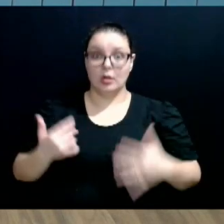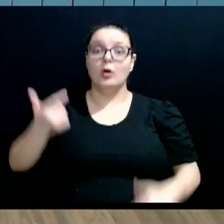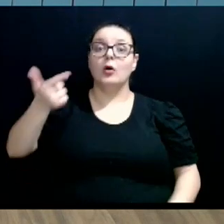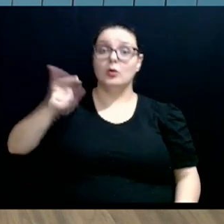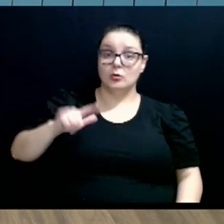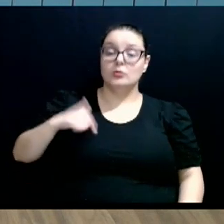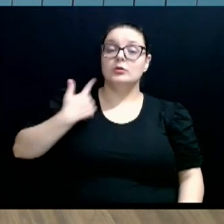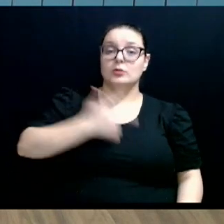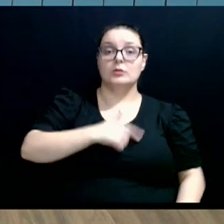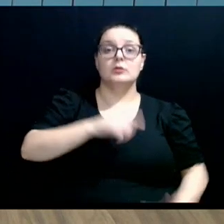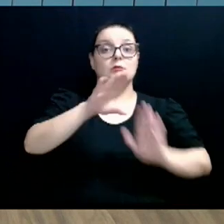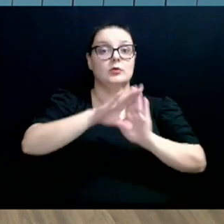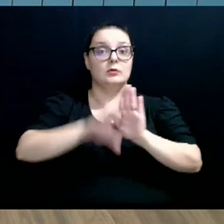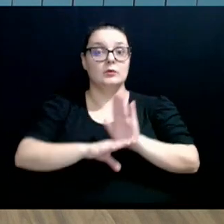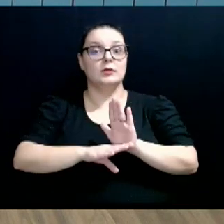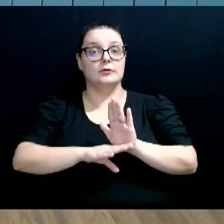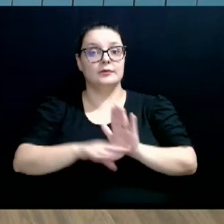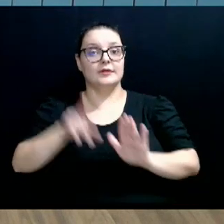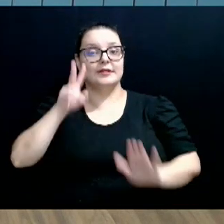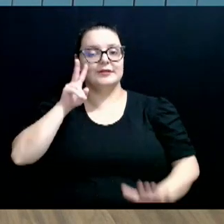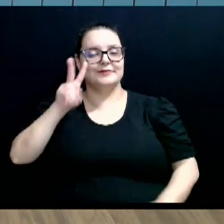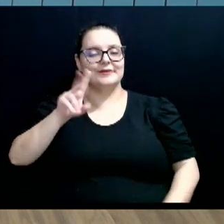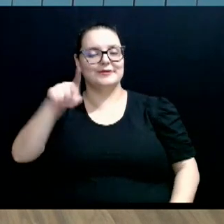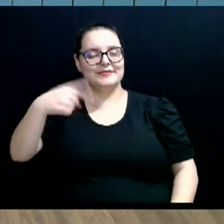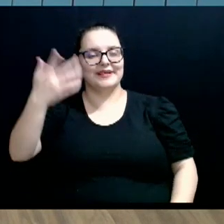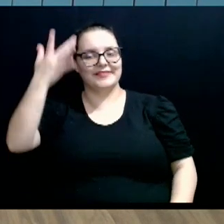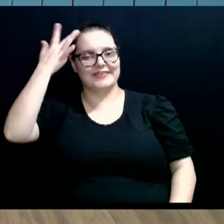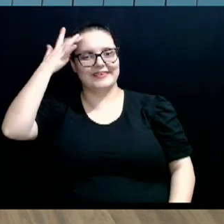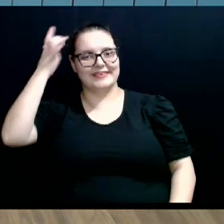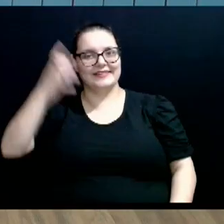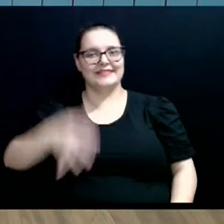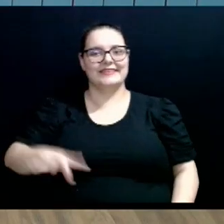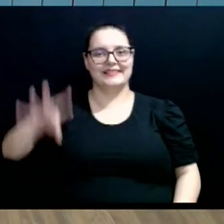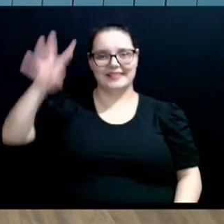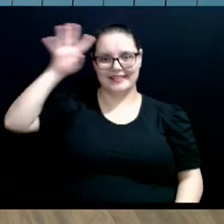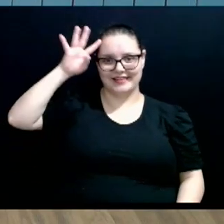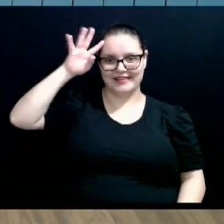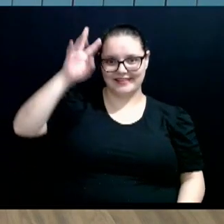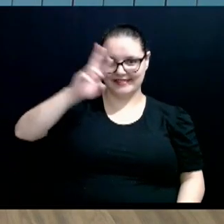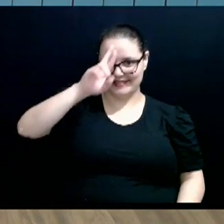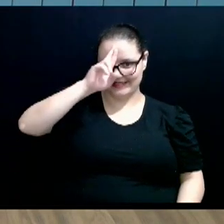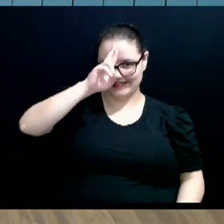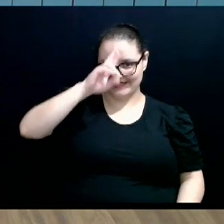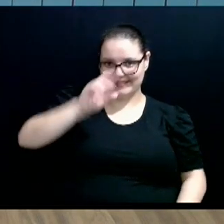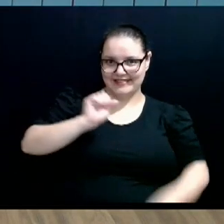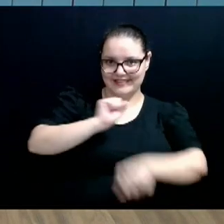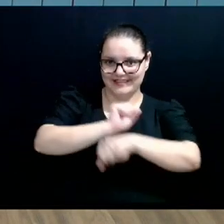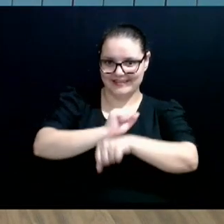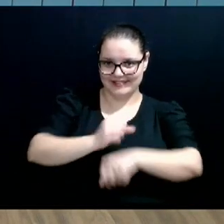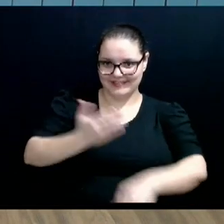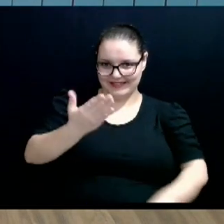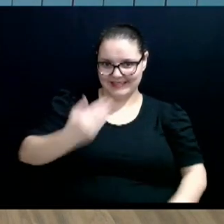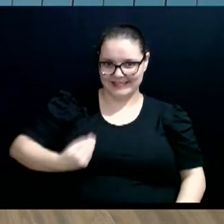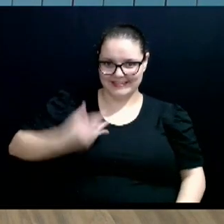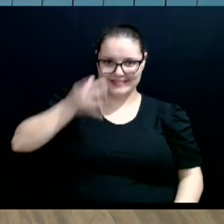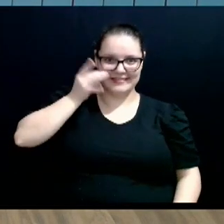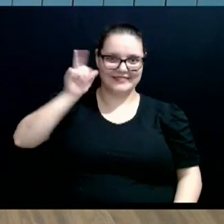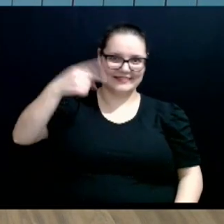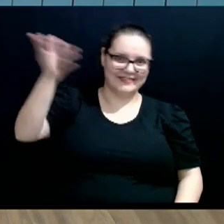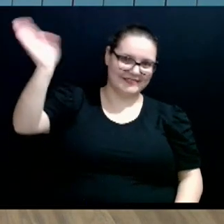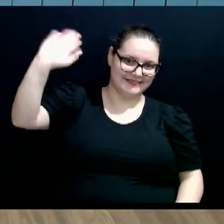nossa programação e nos vemos amanhã na quarta-feira ao meio-dia, ao vivo, hein? Te espero. Até lá. Tchau, tchau.